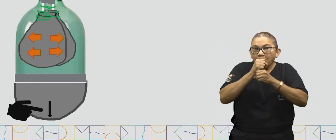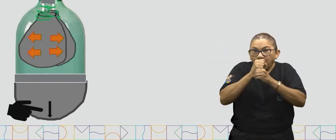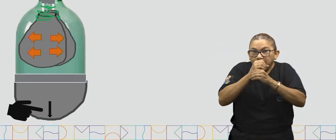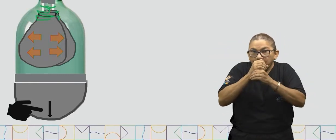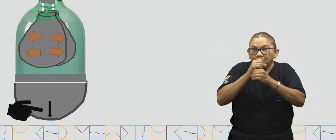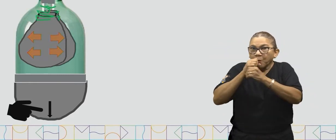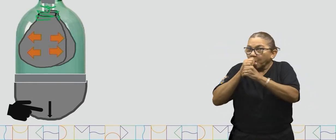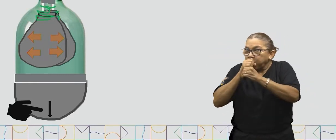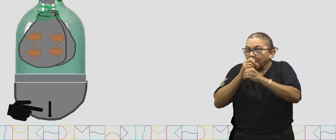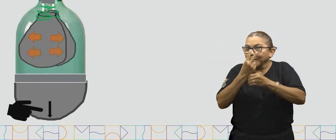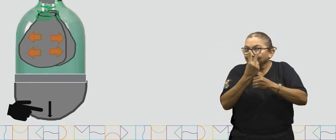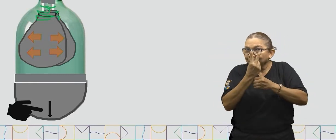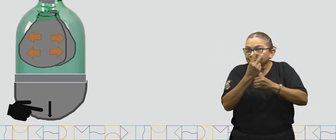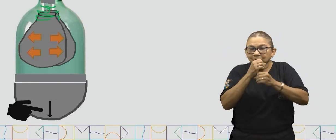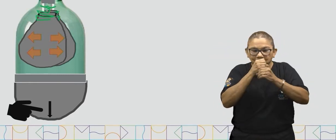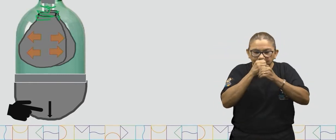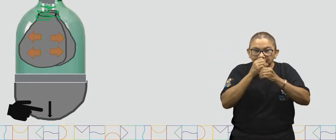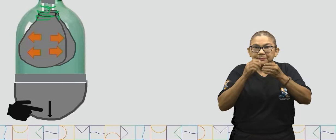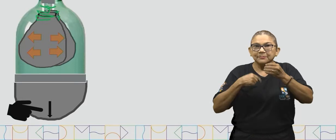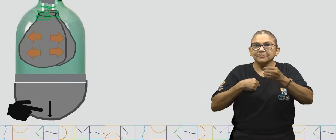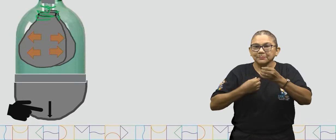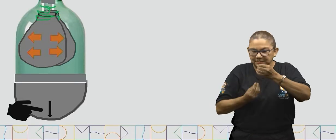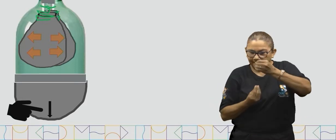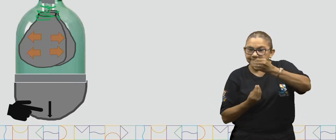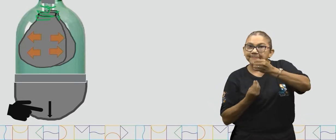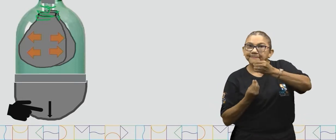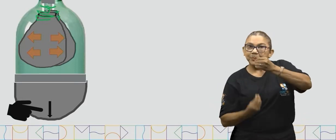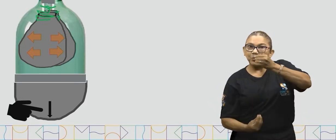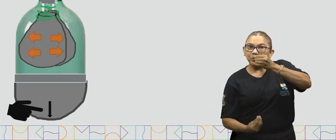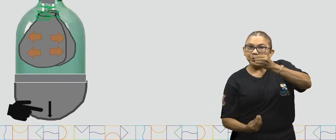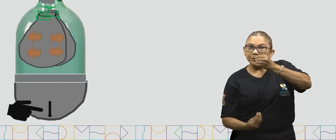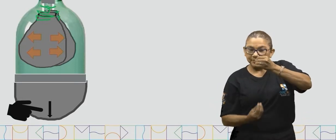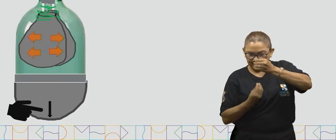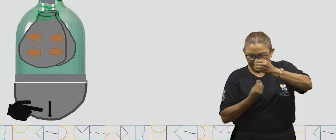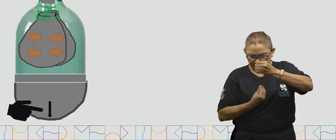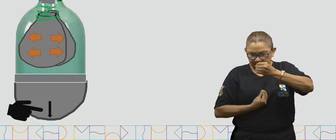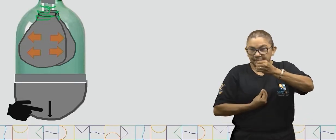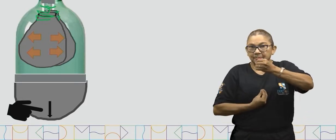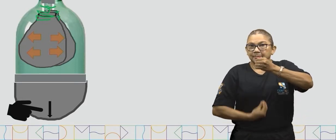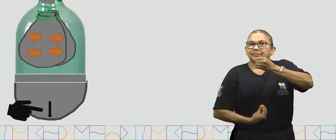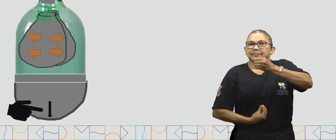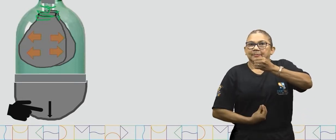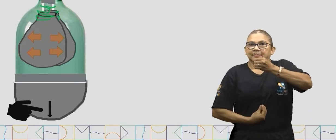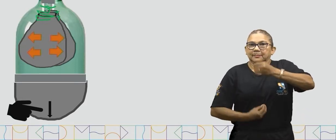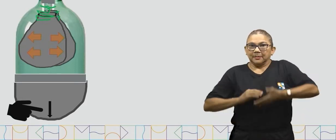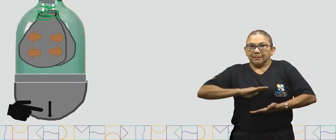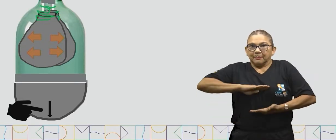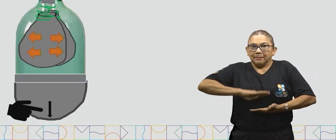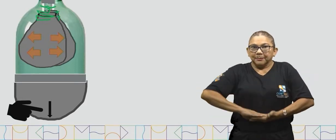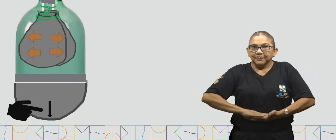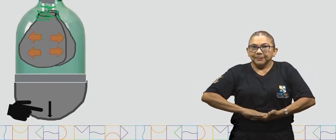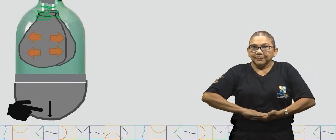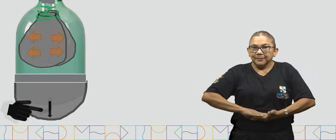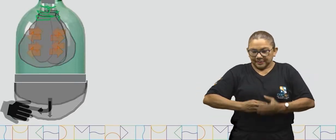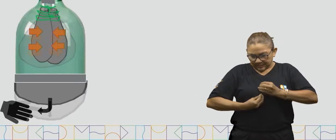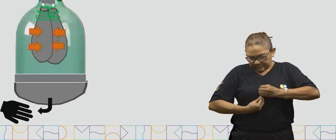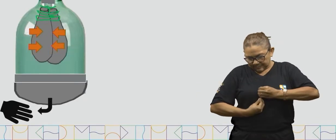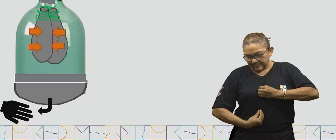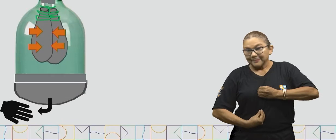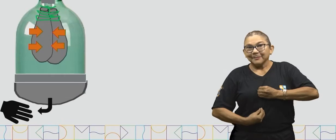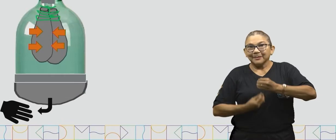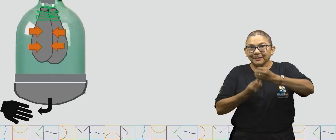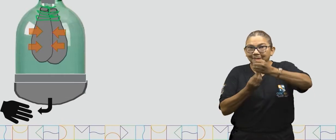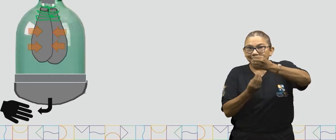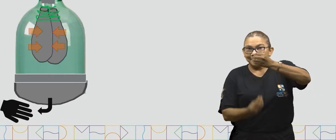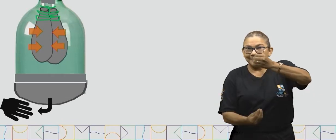Isso acontece também quando inspiramos. O diafragma desce e os pulmões enchem de ar.